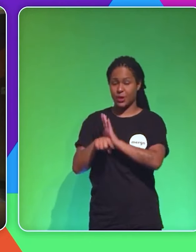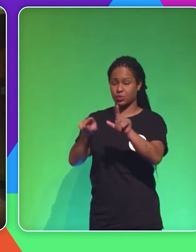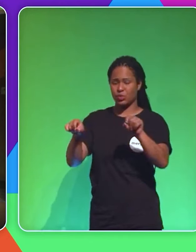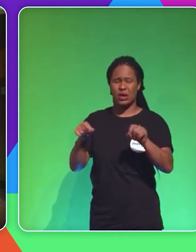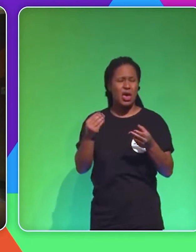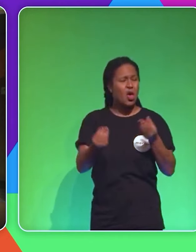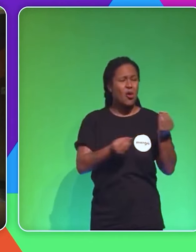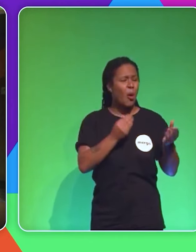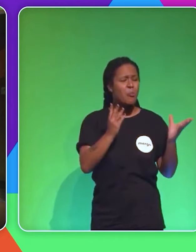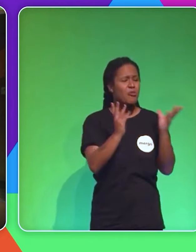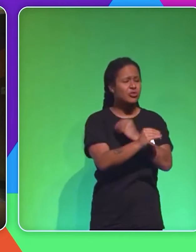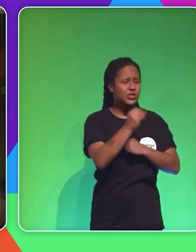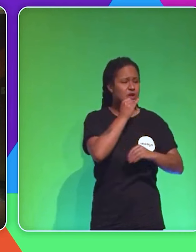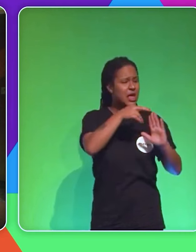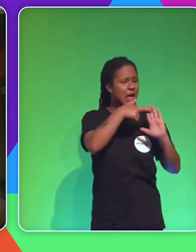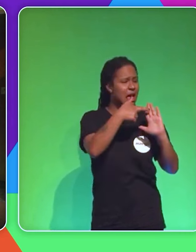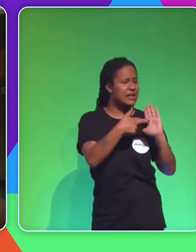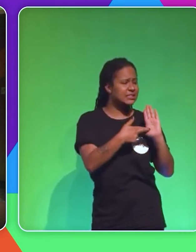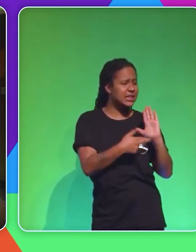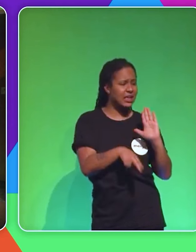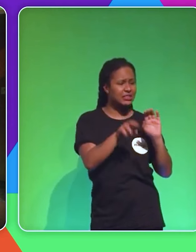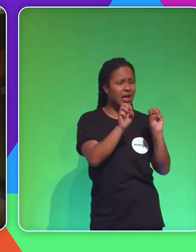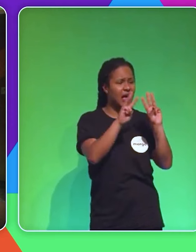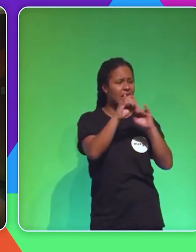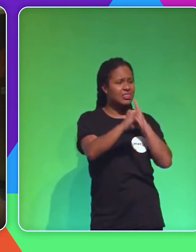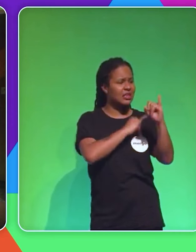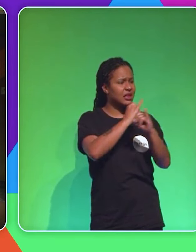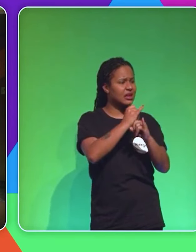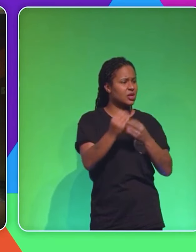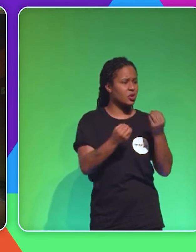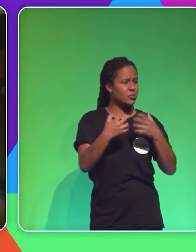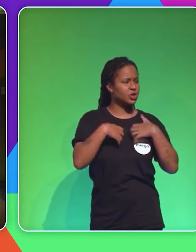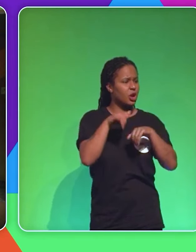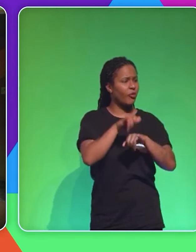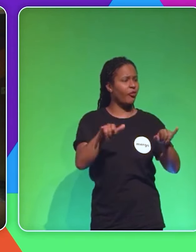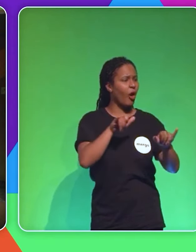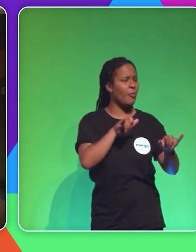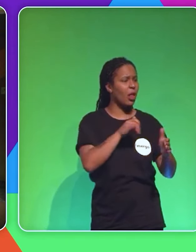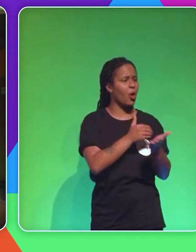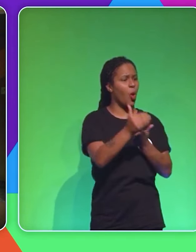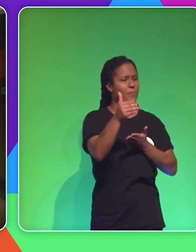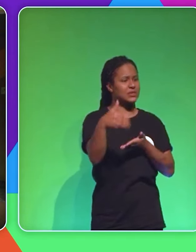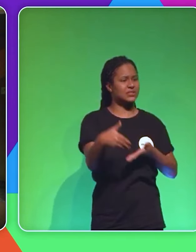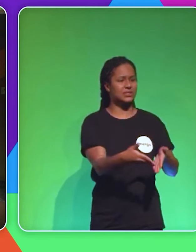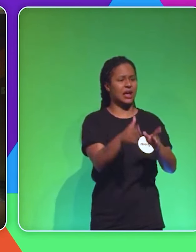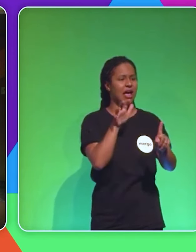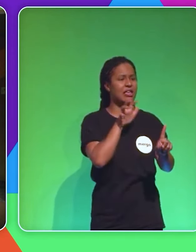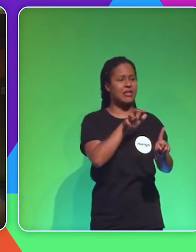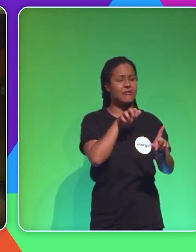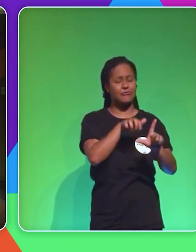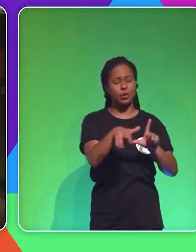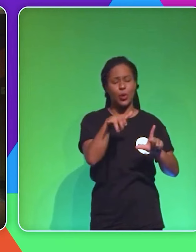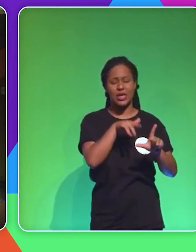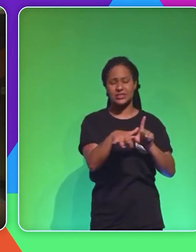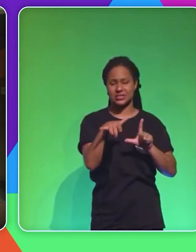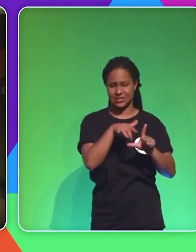de bolo da web que muitas pessoas divulgam como fórmula de lançamento na hora de começar o seu caminho de